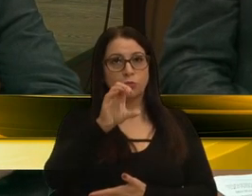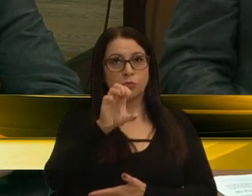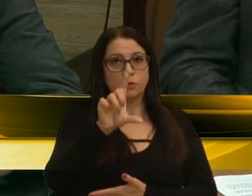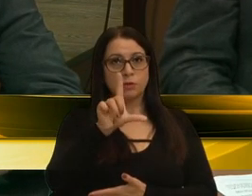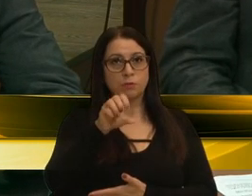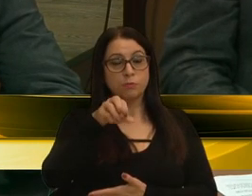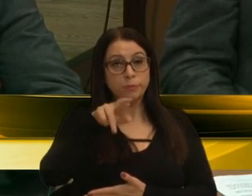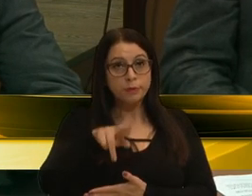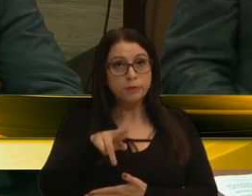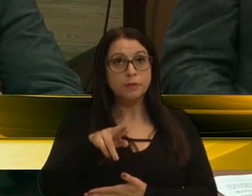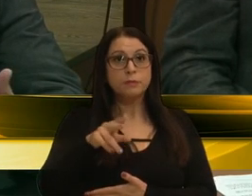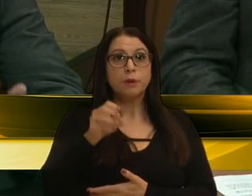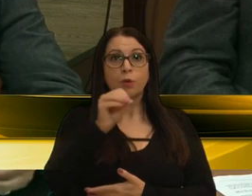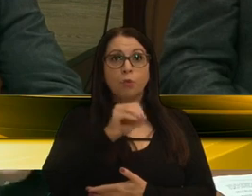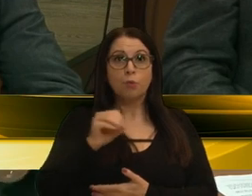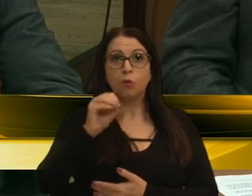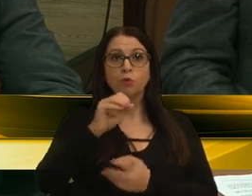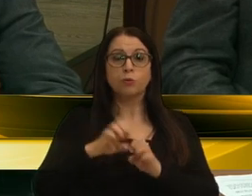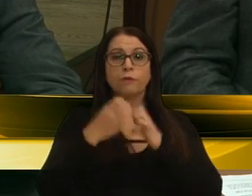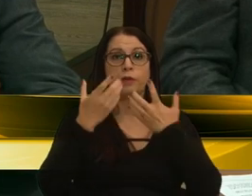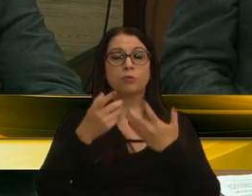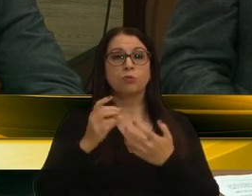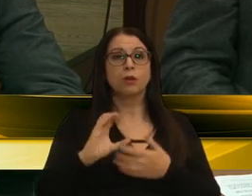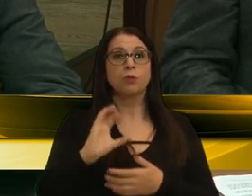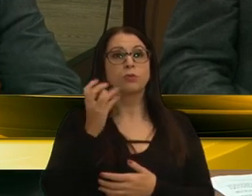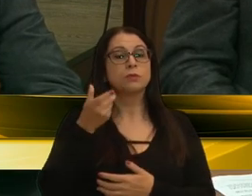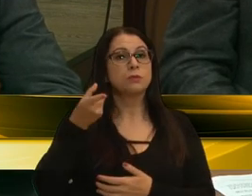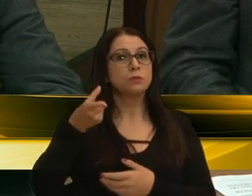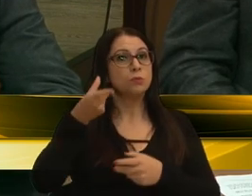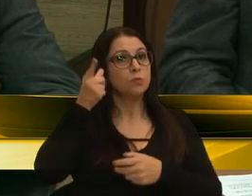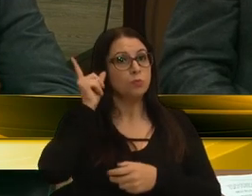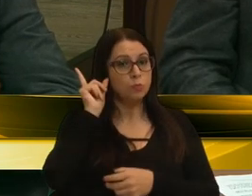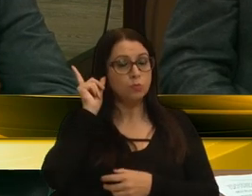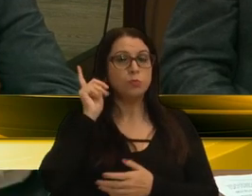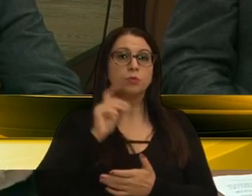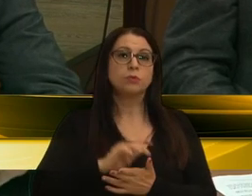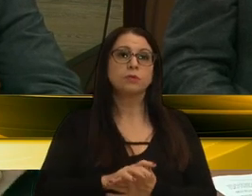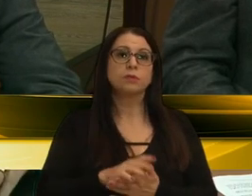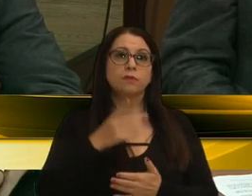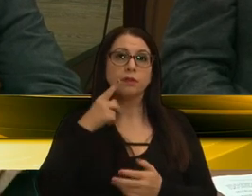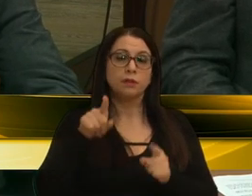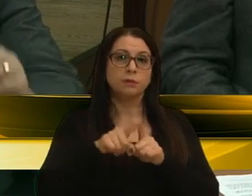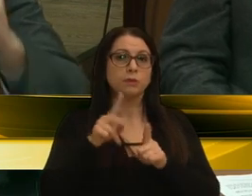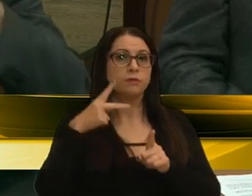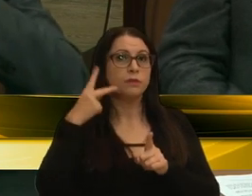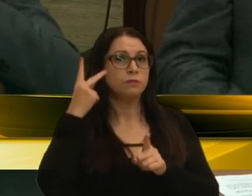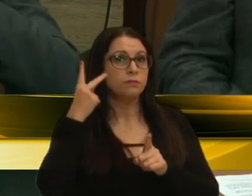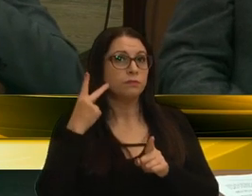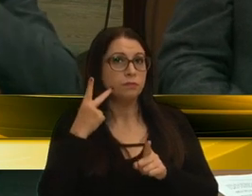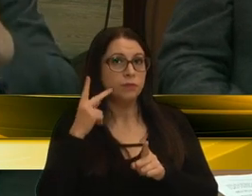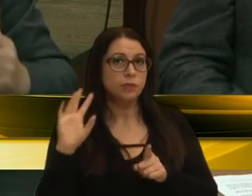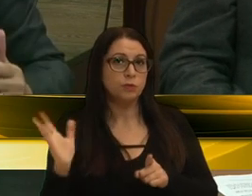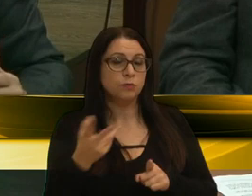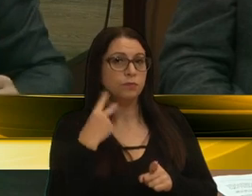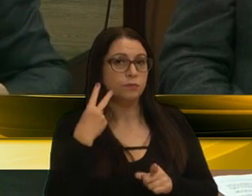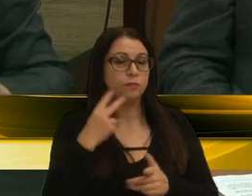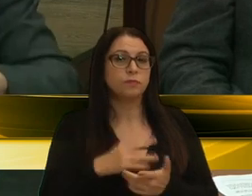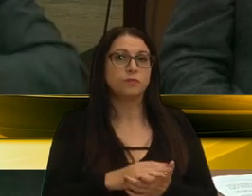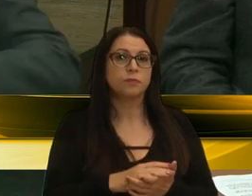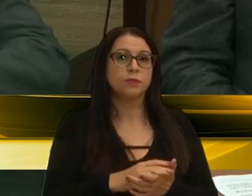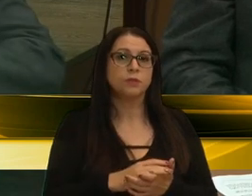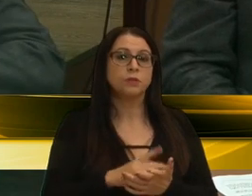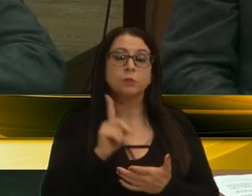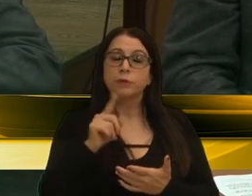por pelo excelente evento que aconteceu no dia de ontem e dizer vereador renato e nobres pares do